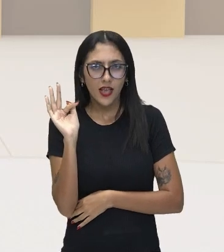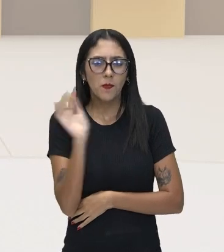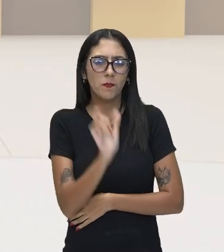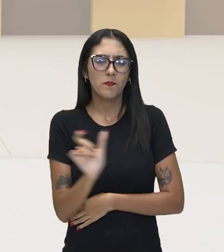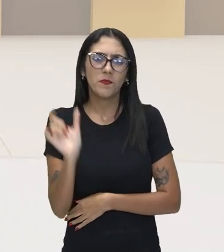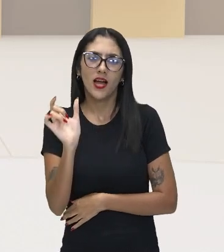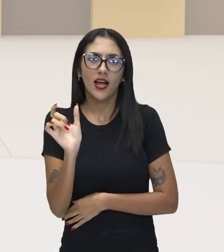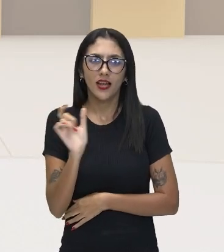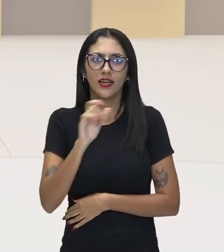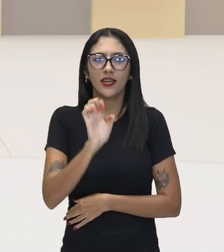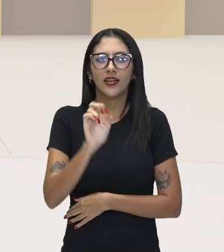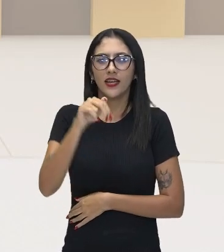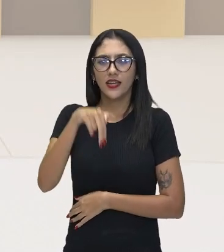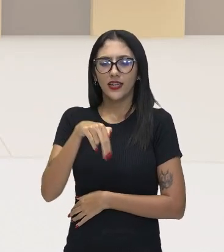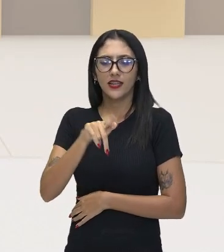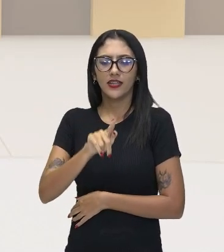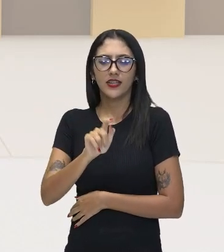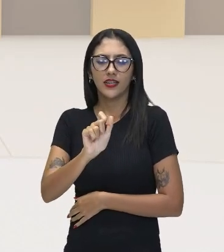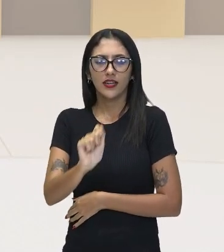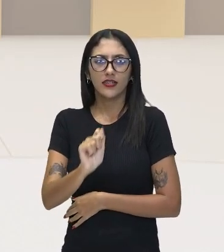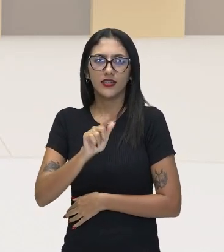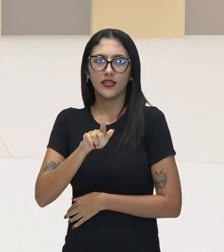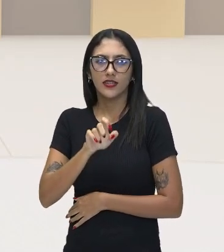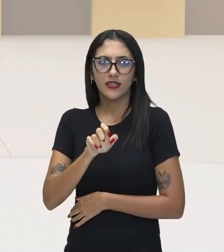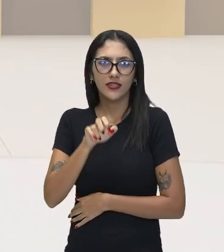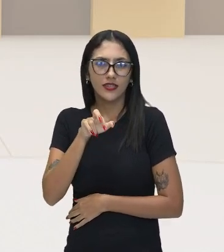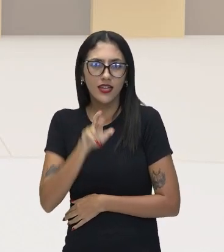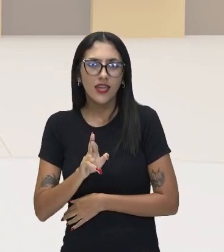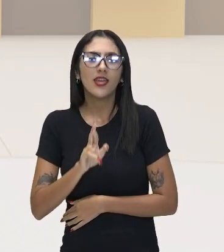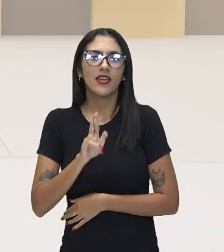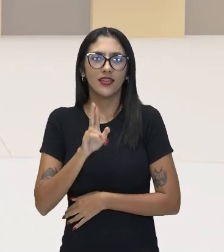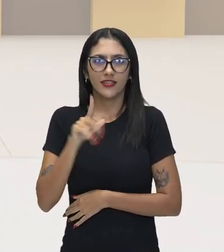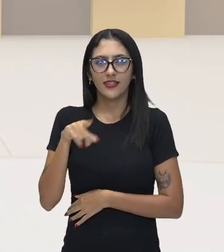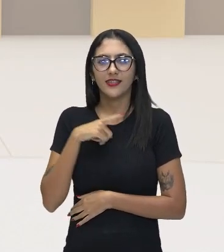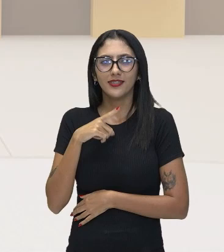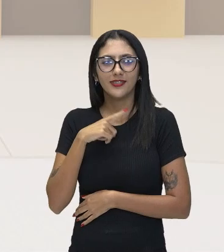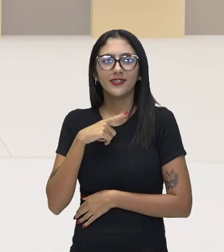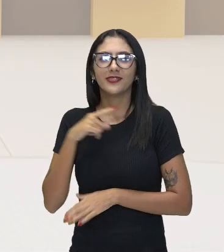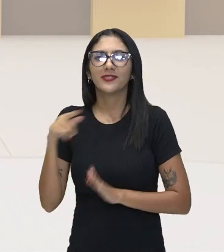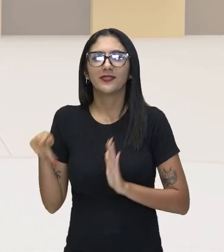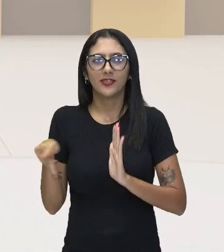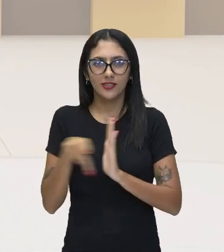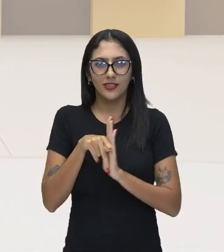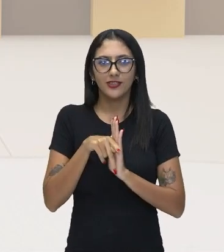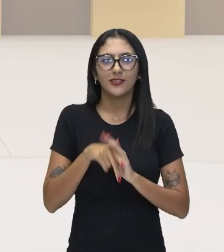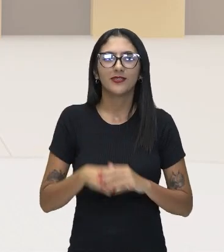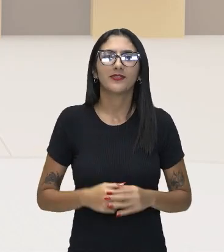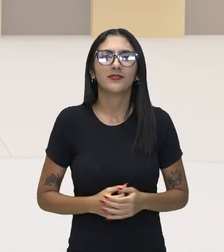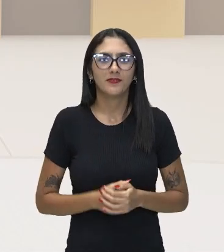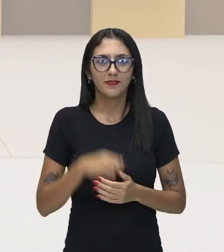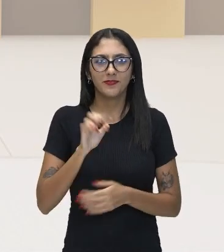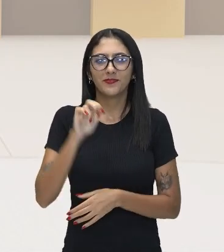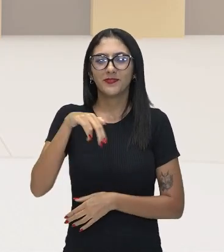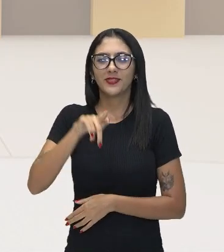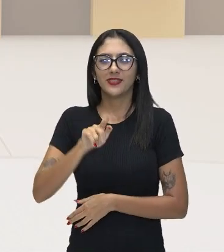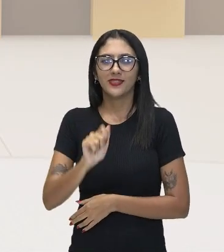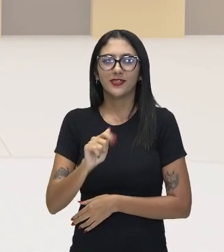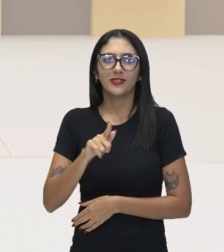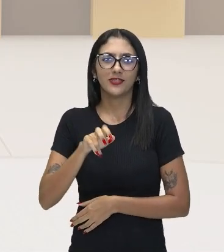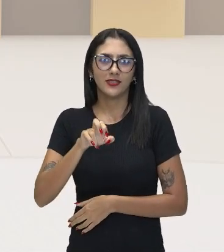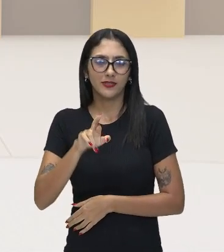já. Engager. Será que é isso? Engager, em inglês é engage, mais fácil,